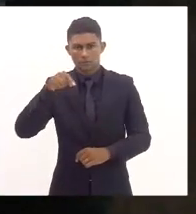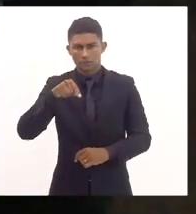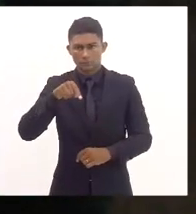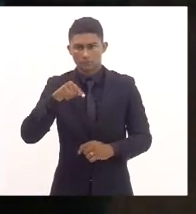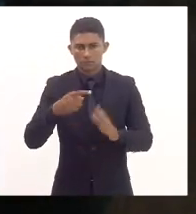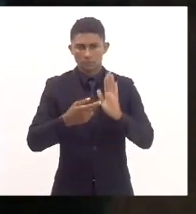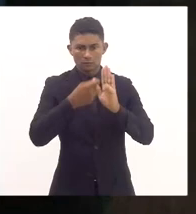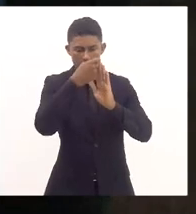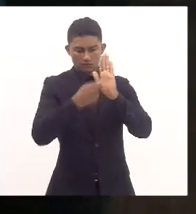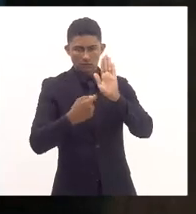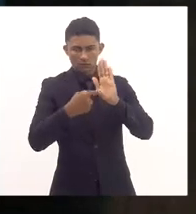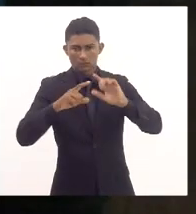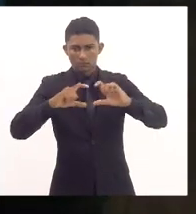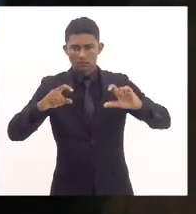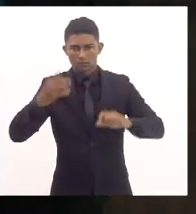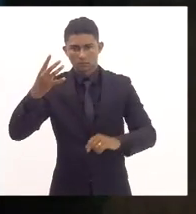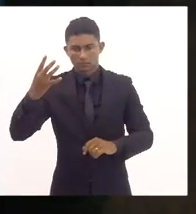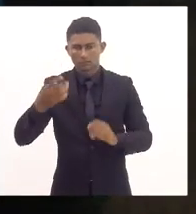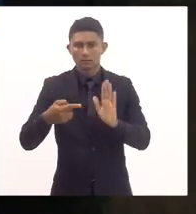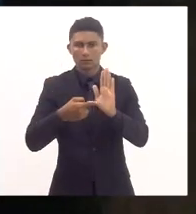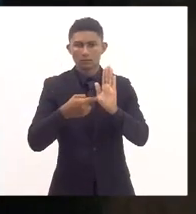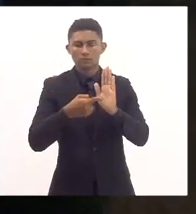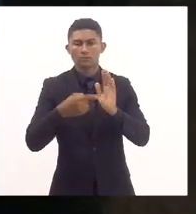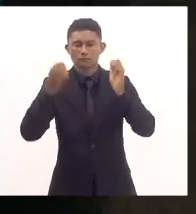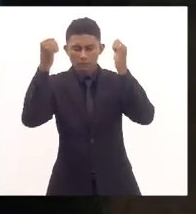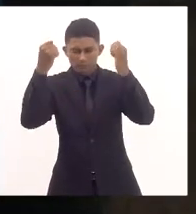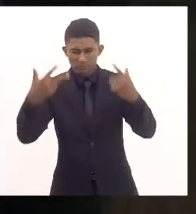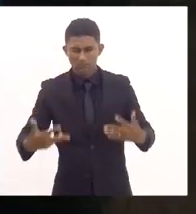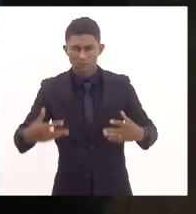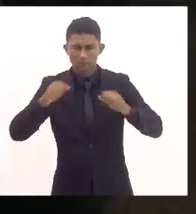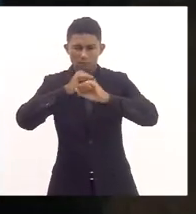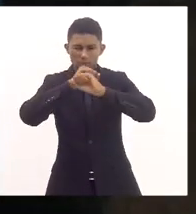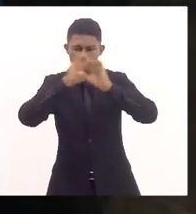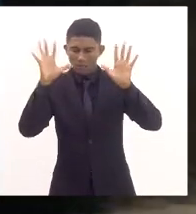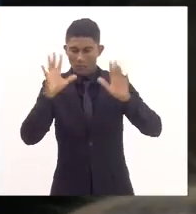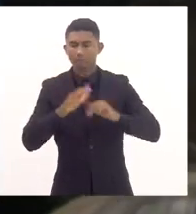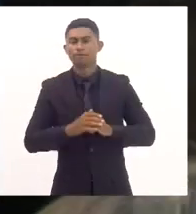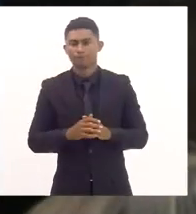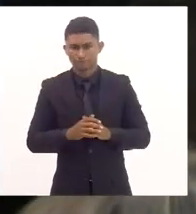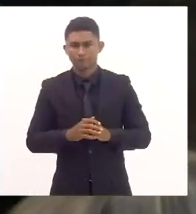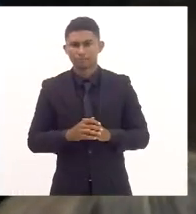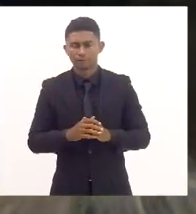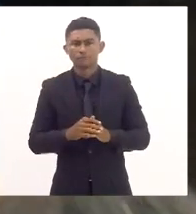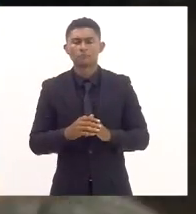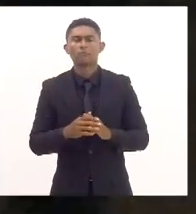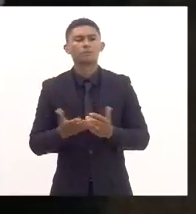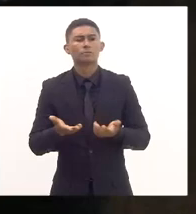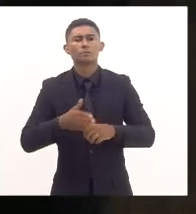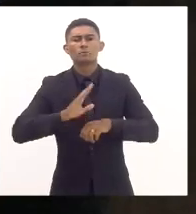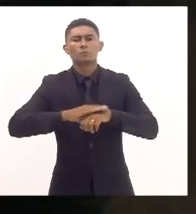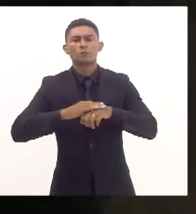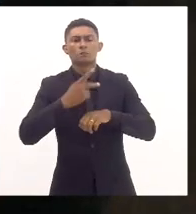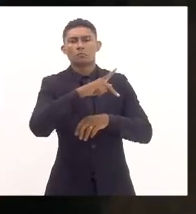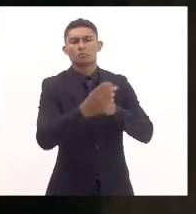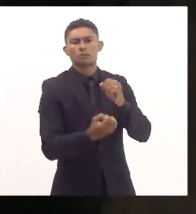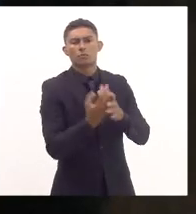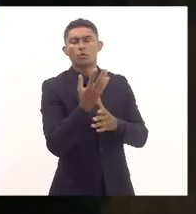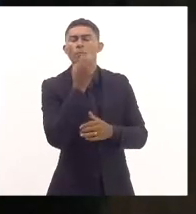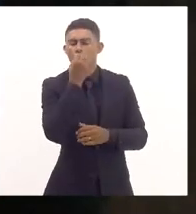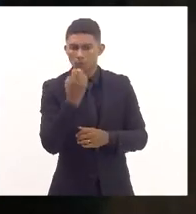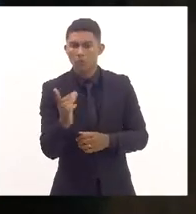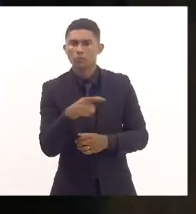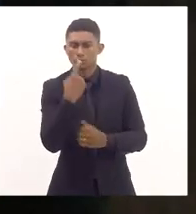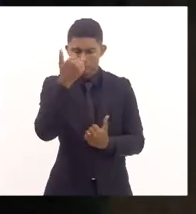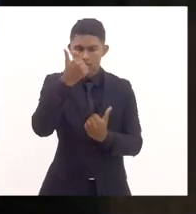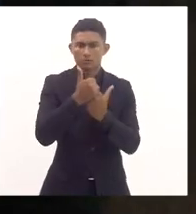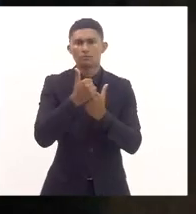deixar muito mais claro é o vascular A motivação do autor que é positiva e